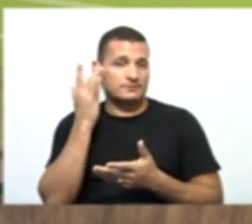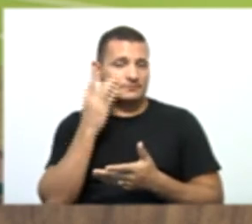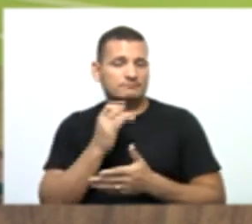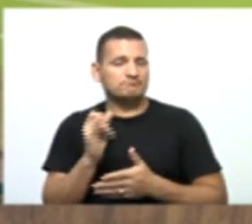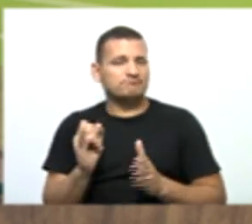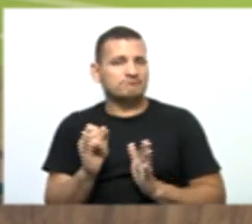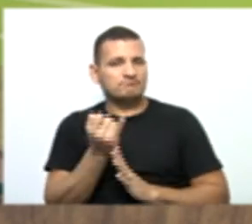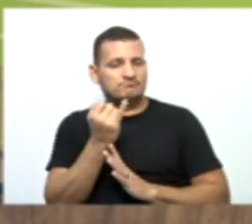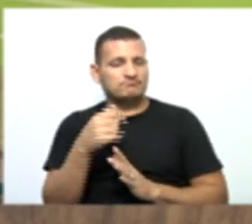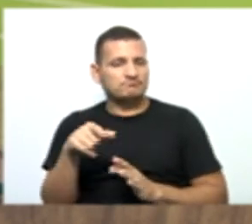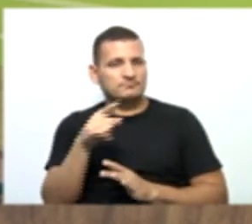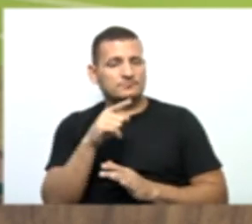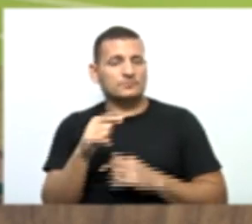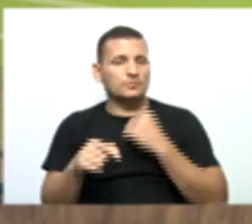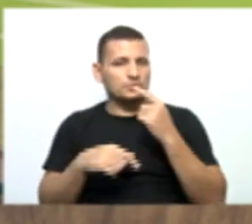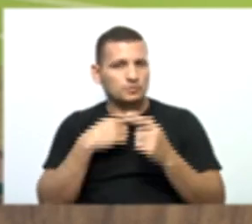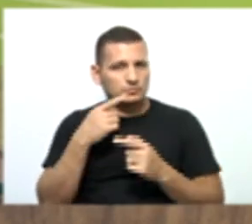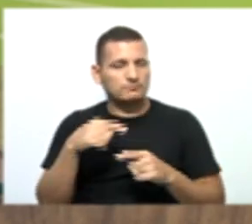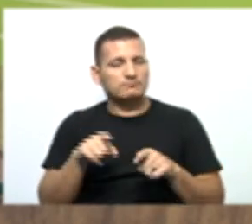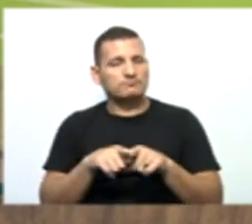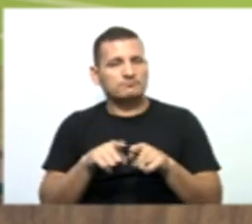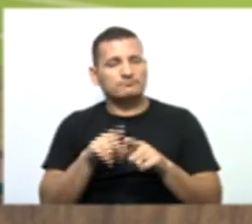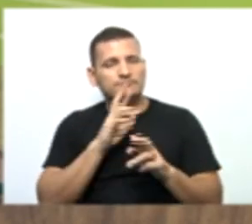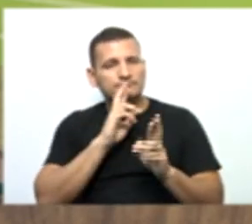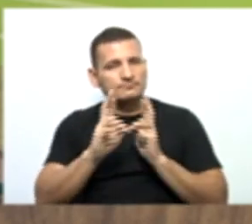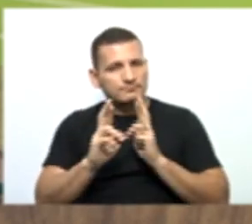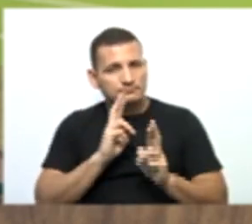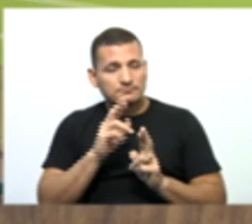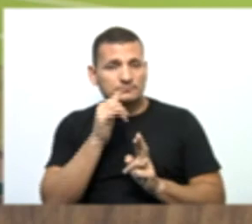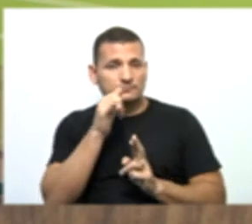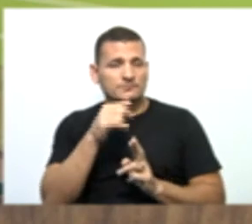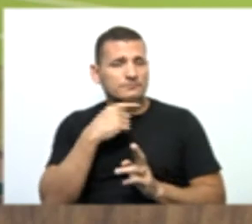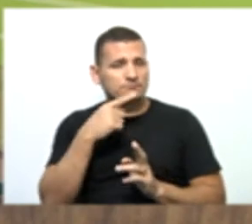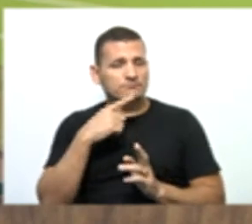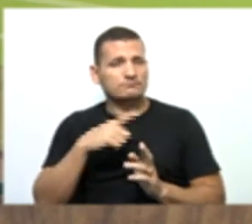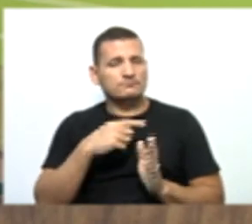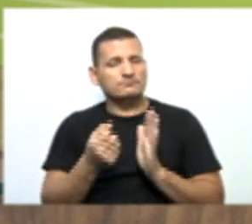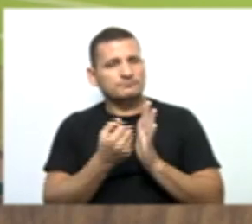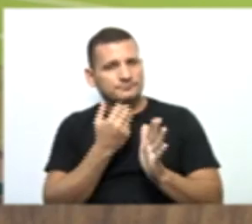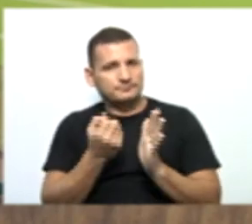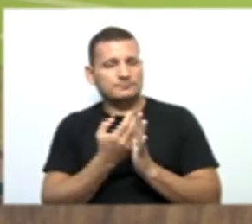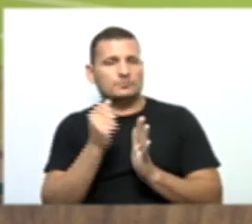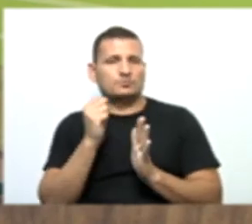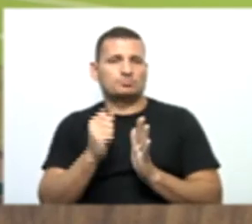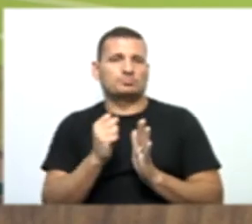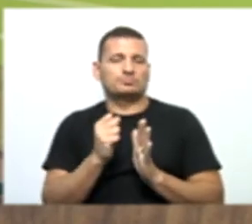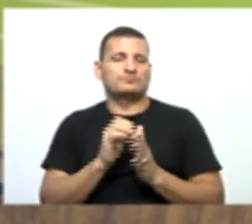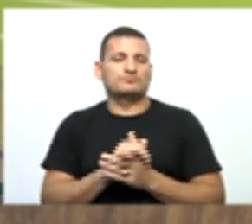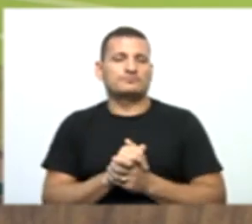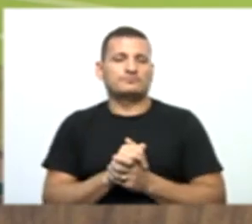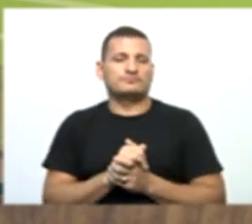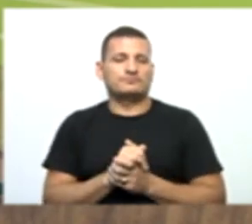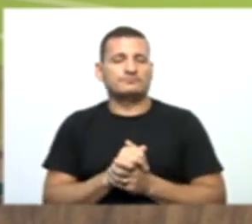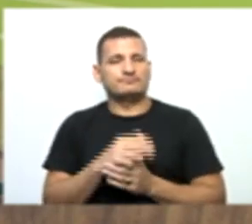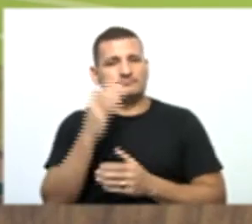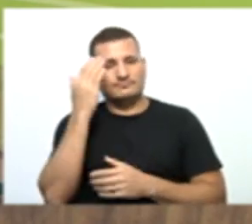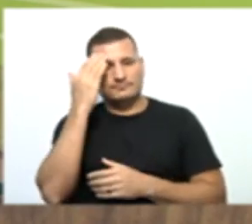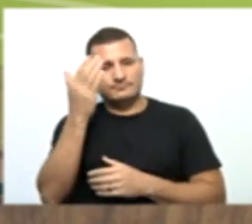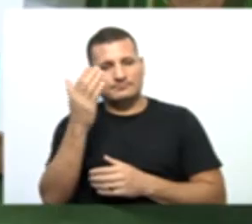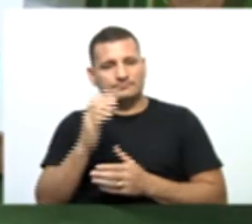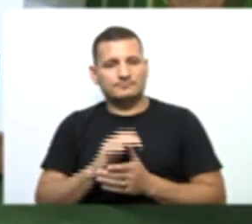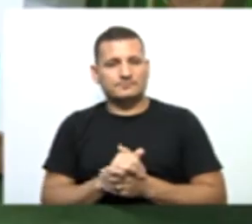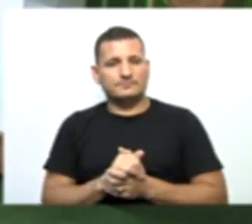vocês. Espero ter tirado suas dúvidas. Qualquer coisa manda pra gente, como o Alan já falou. E muito